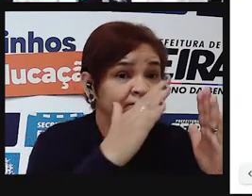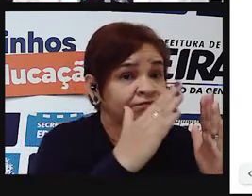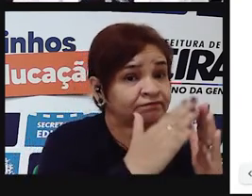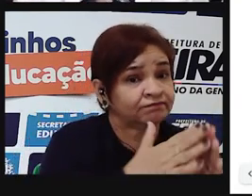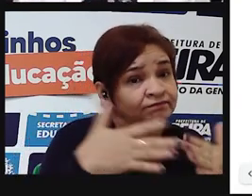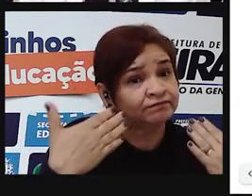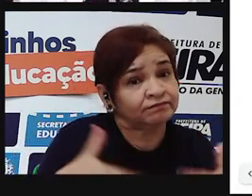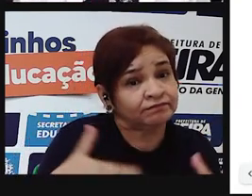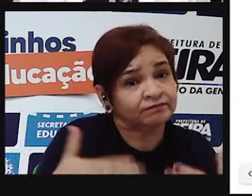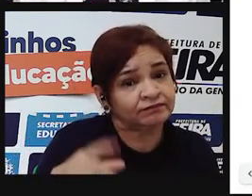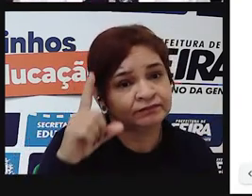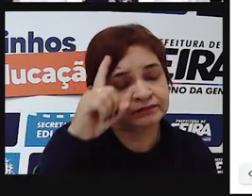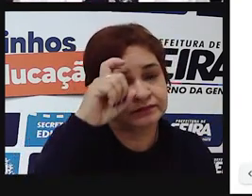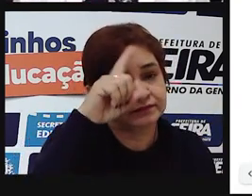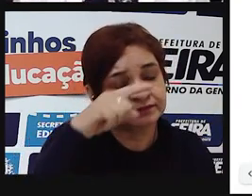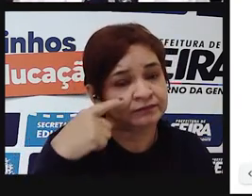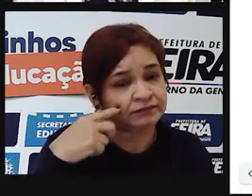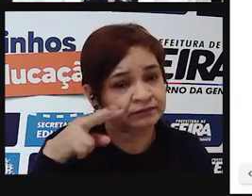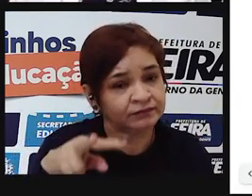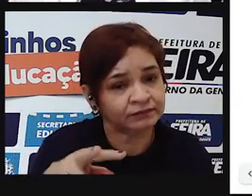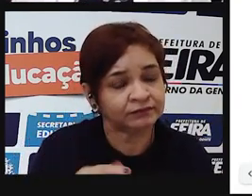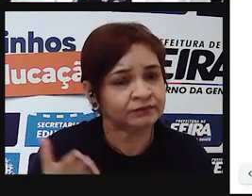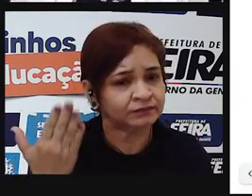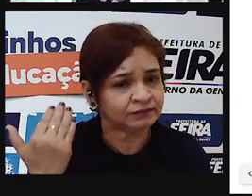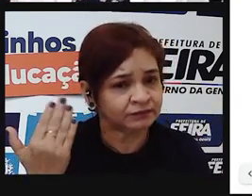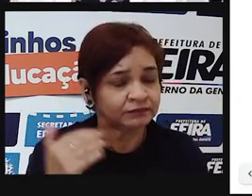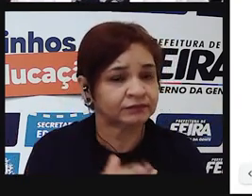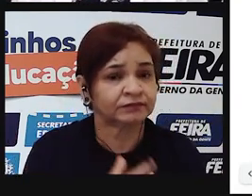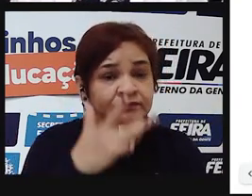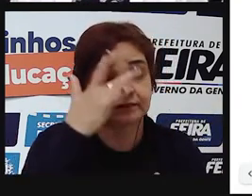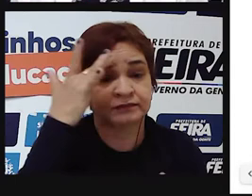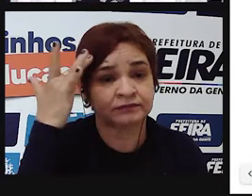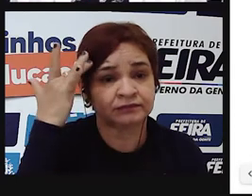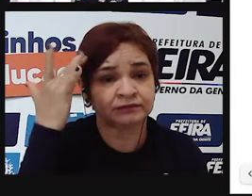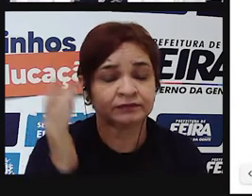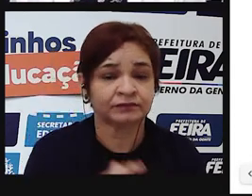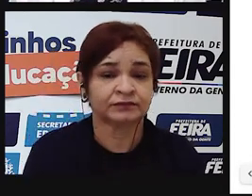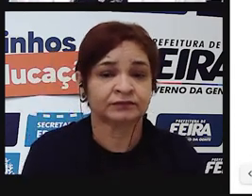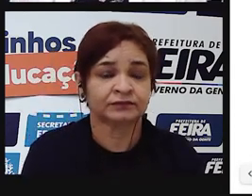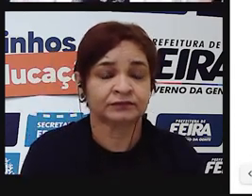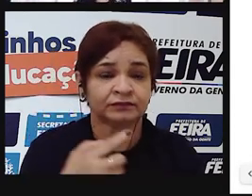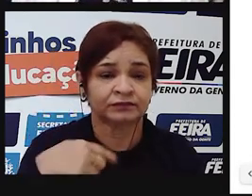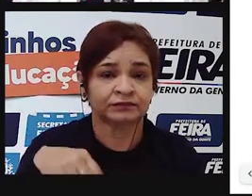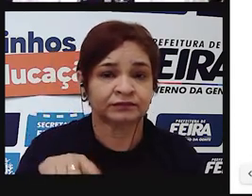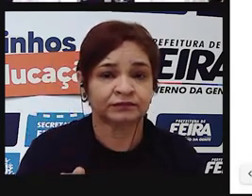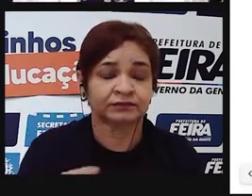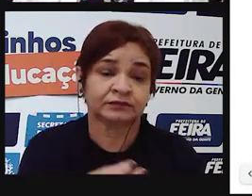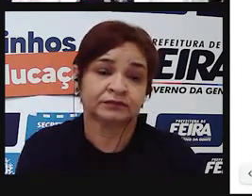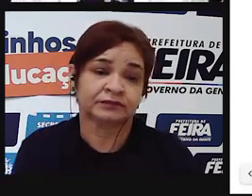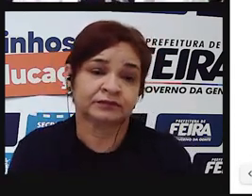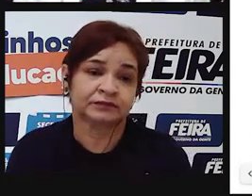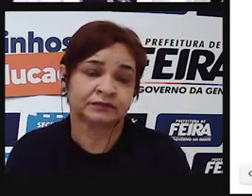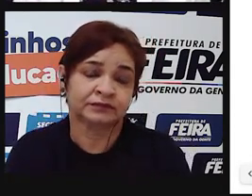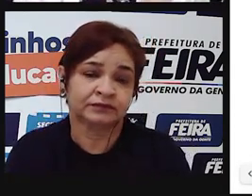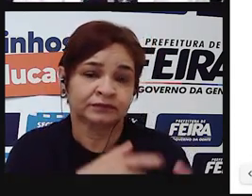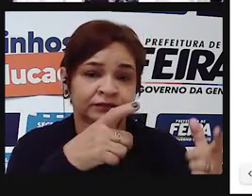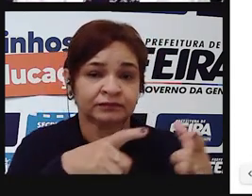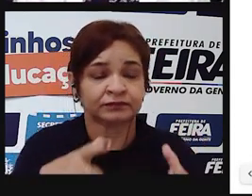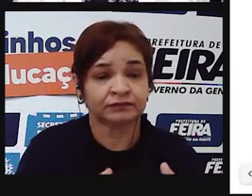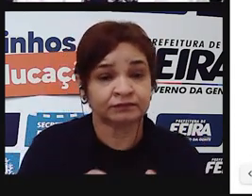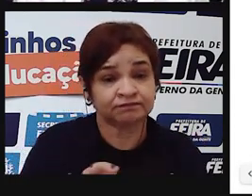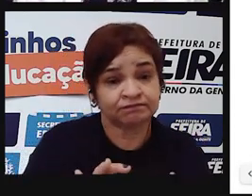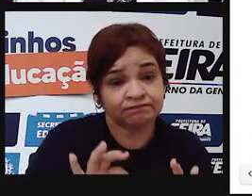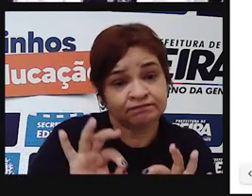como a gente viu lá no documento histórico, essas pessoas acabavam tendo que ir viver em locais